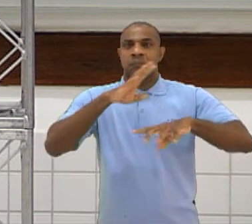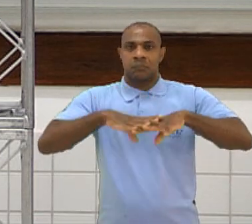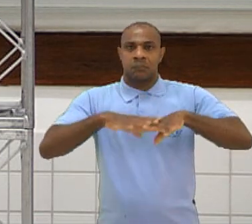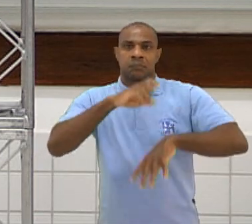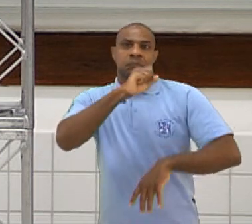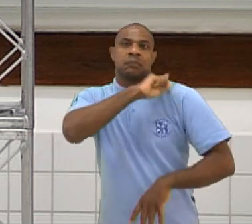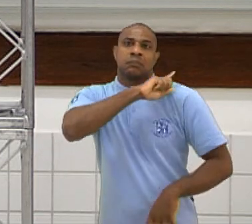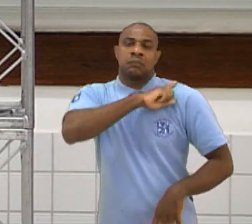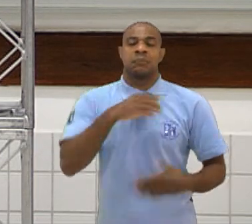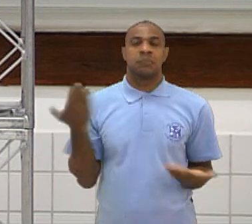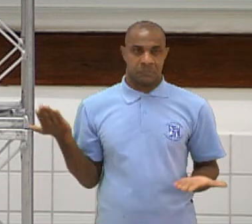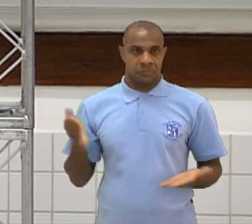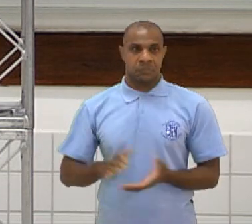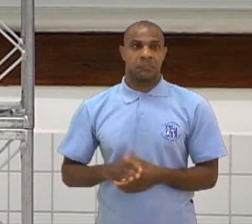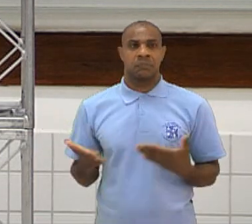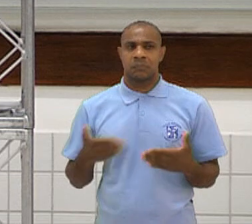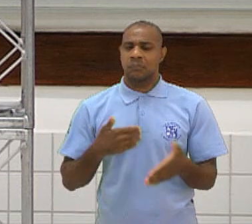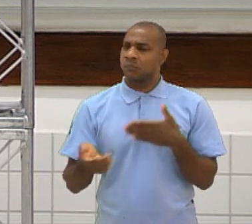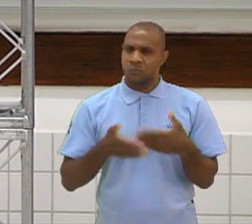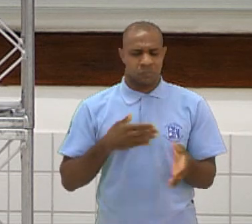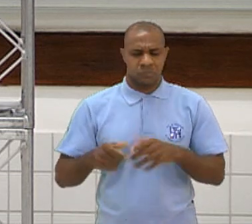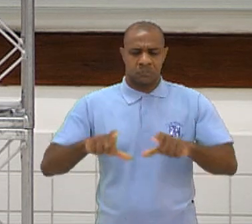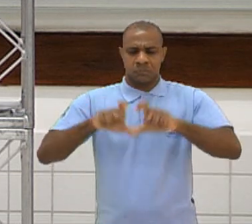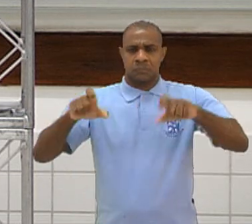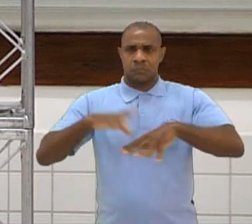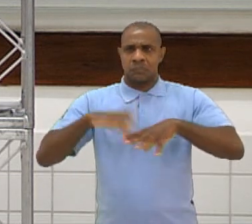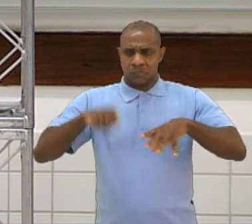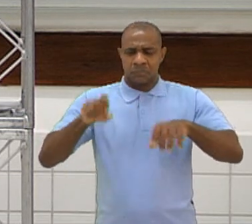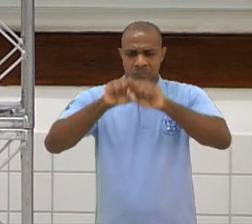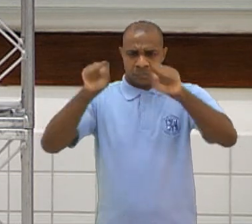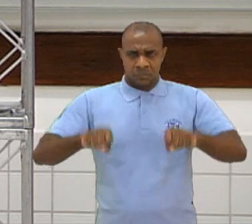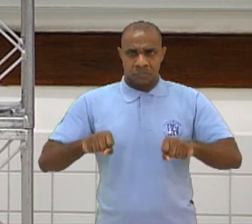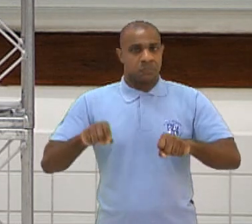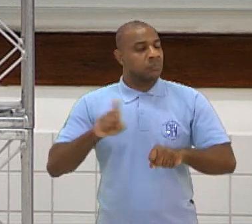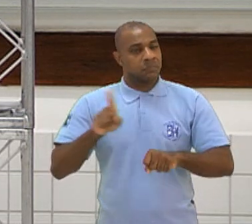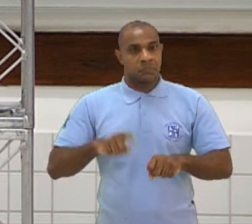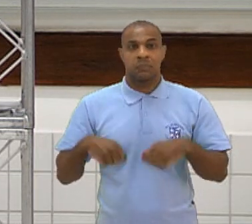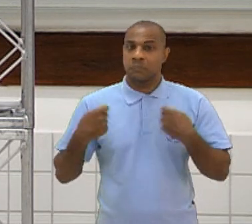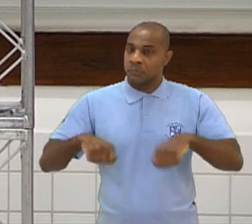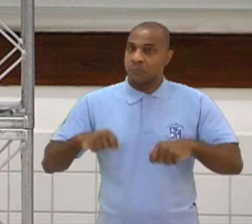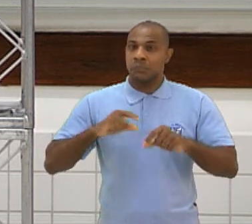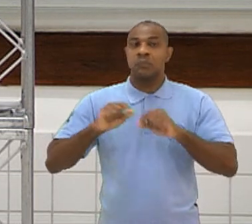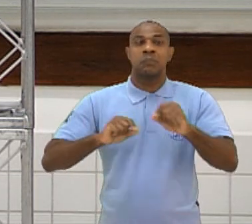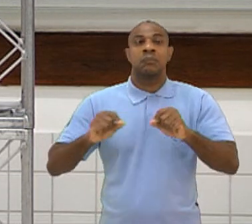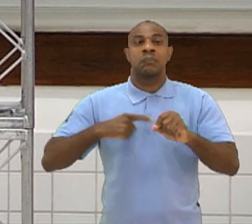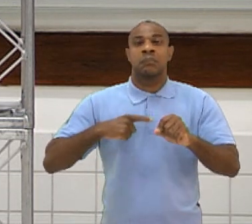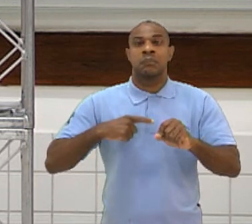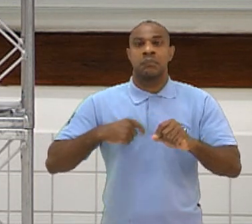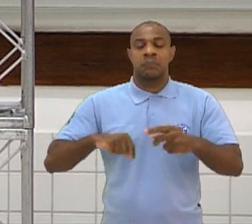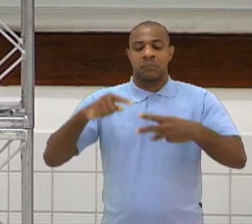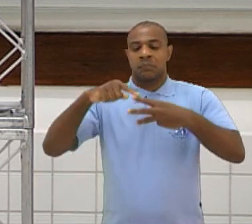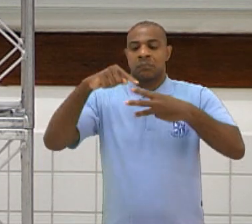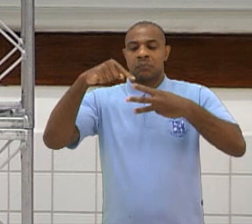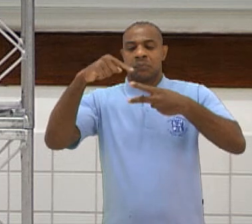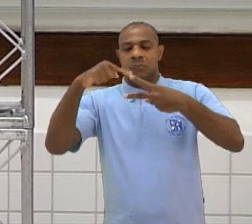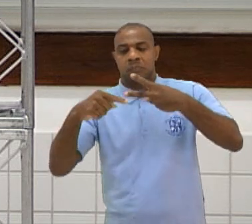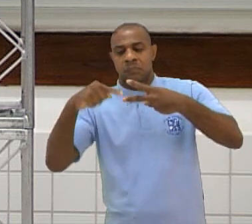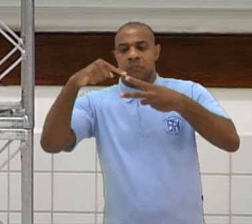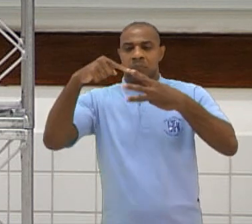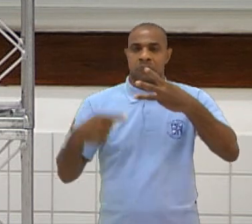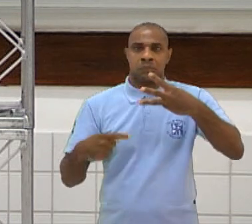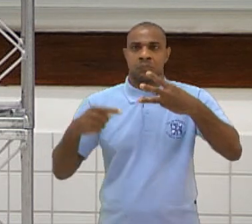dizer que qualquer equação é um sistema? Não, para ser um sistema tem que haver duas ou mais equações. Só uma